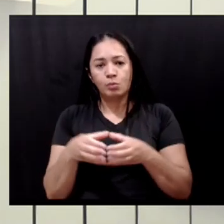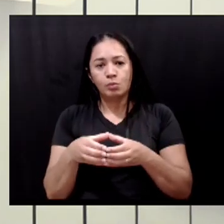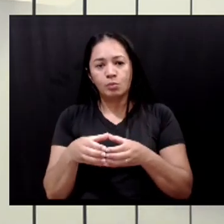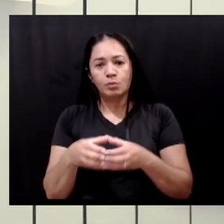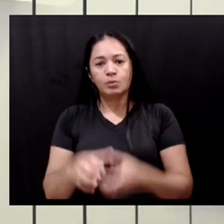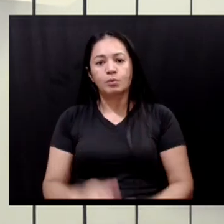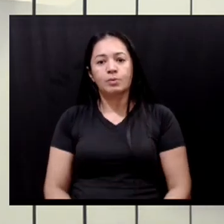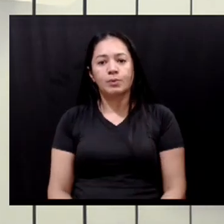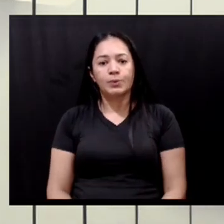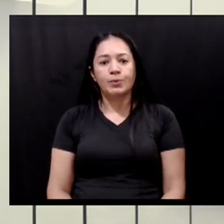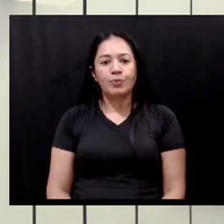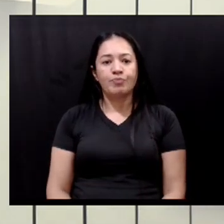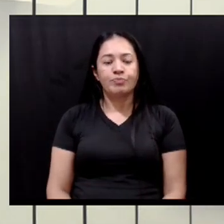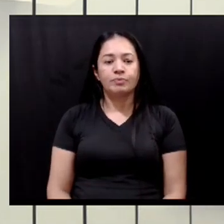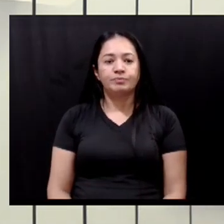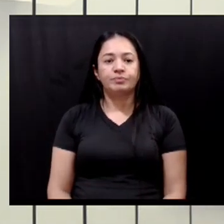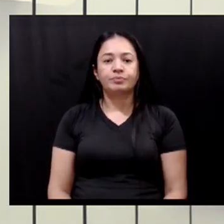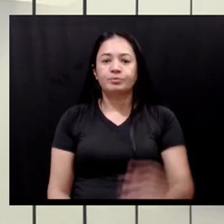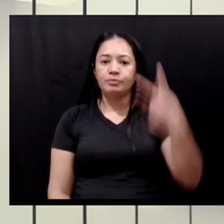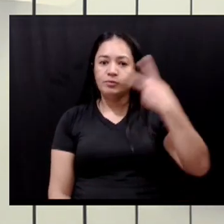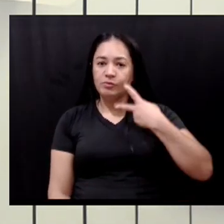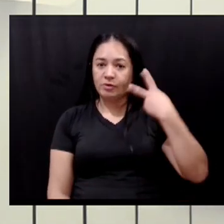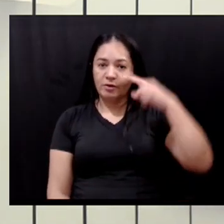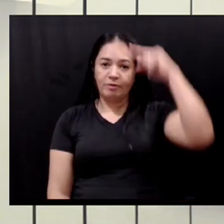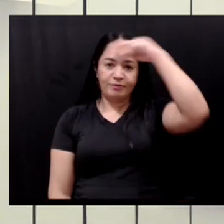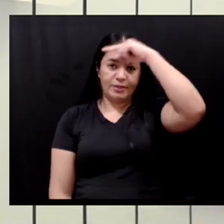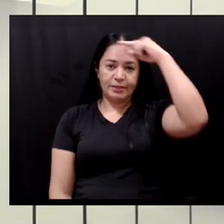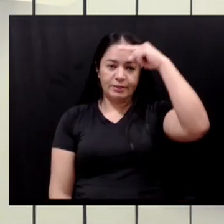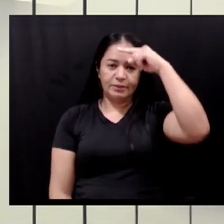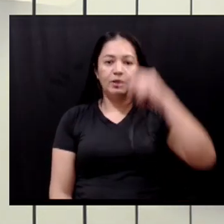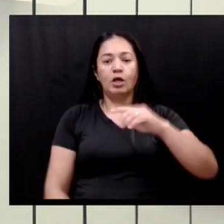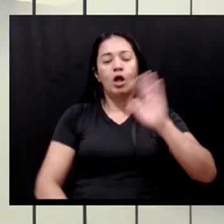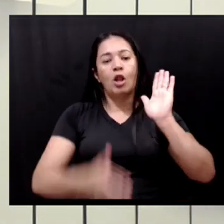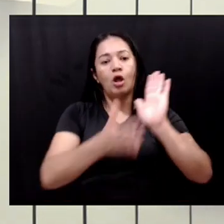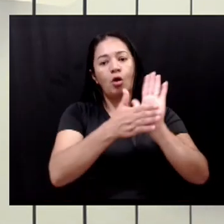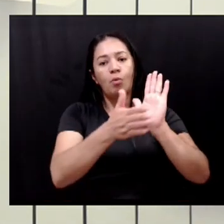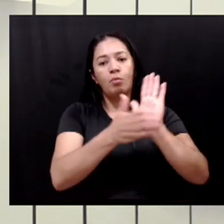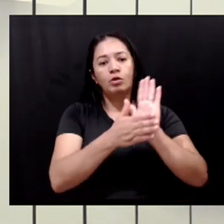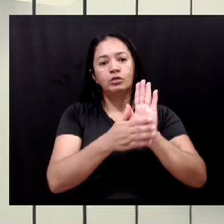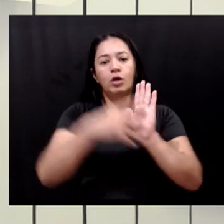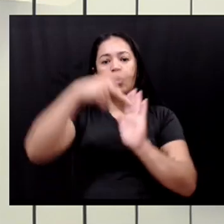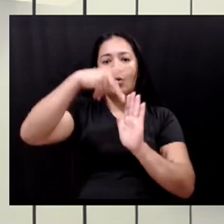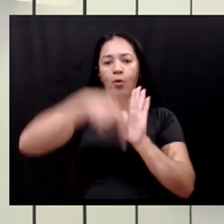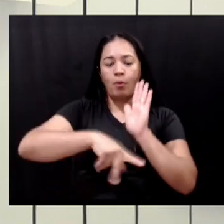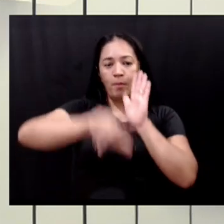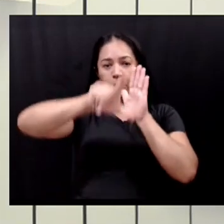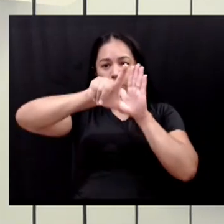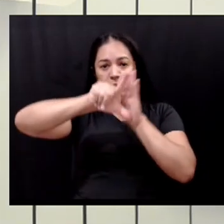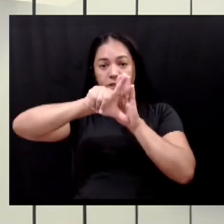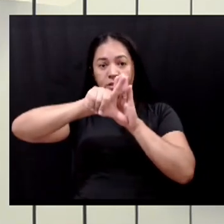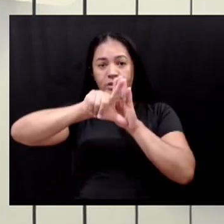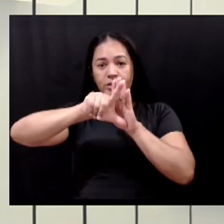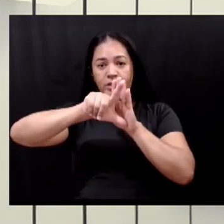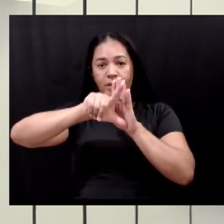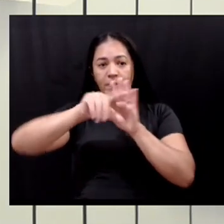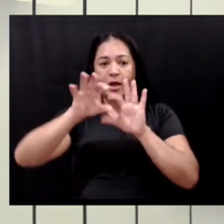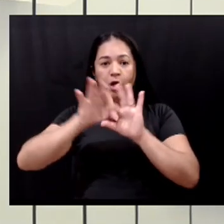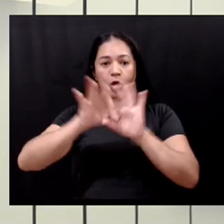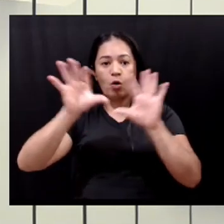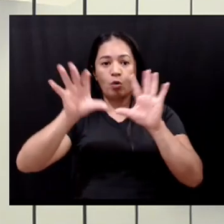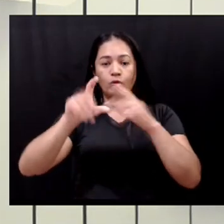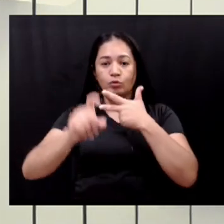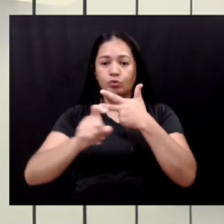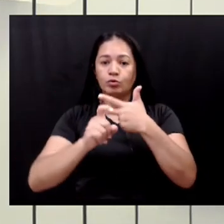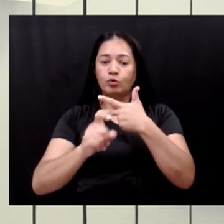O vereador Felipe Marquesi protocolou um projeto de lei aqui na Câmara para autorizar o Poder Executivo a